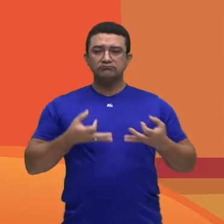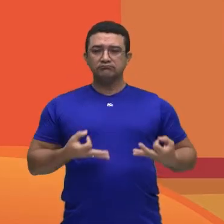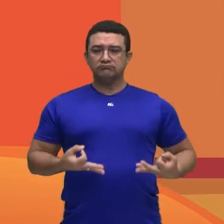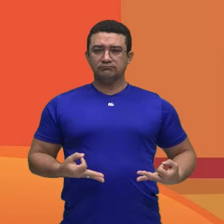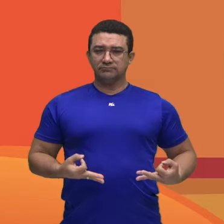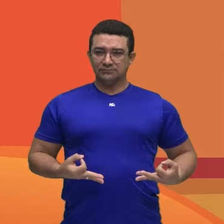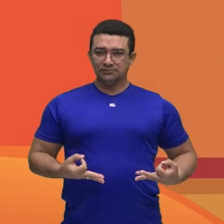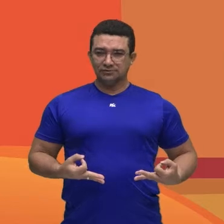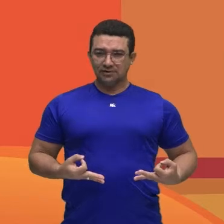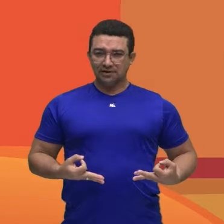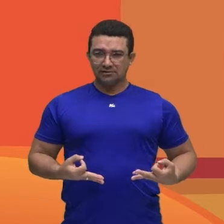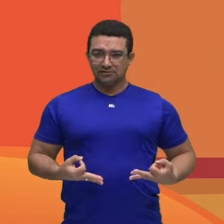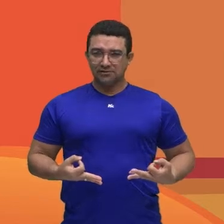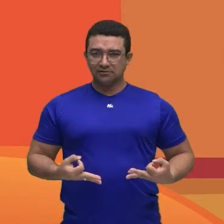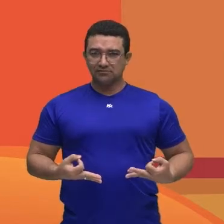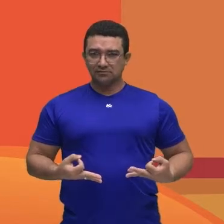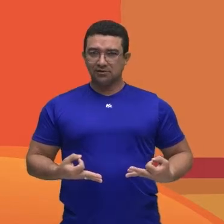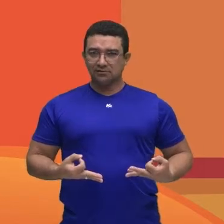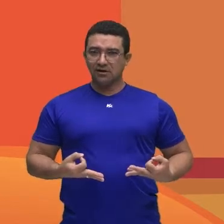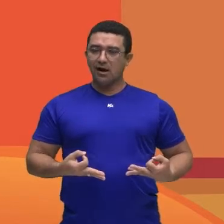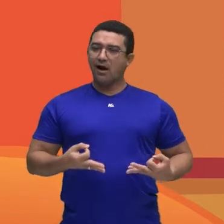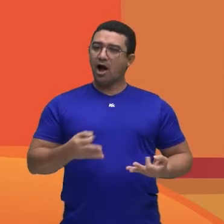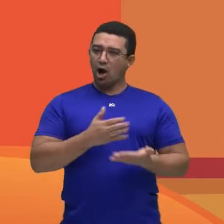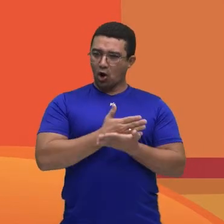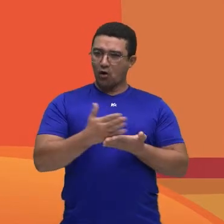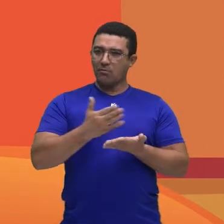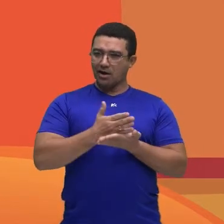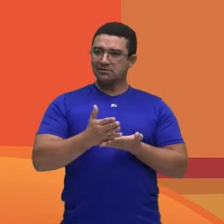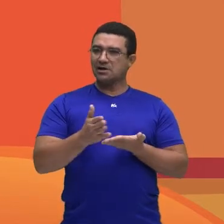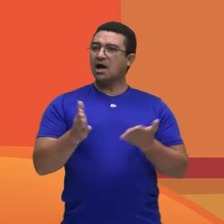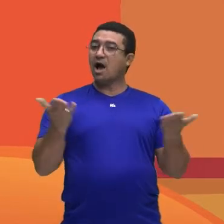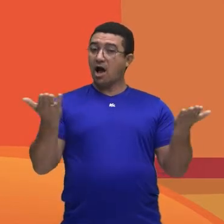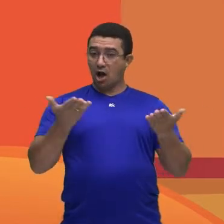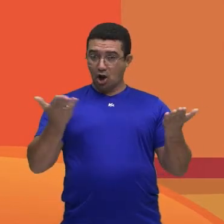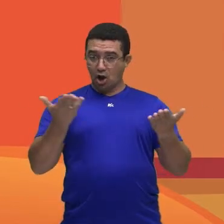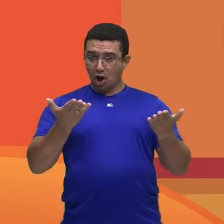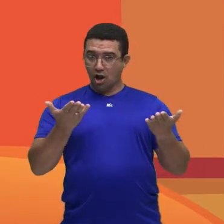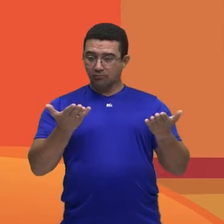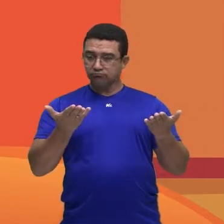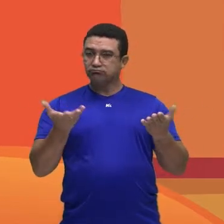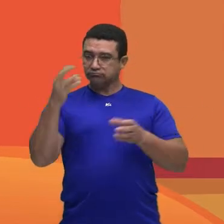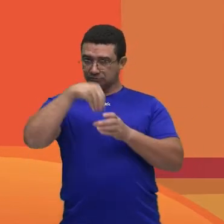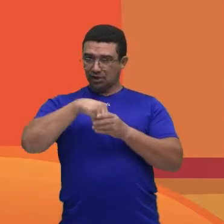fazendo, it makes part of your heart. Faz parte do quê? Do seu heart, do seu